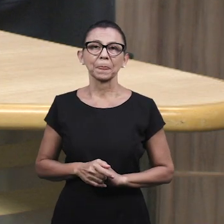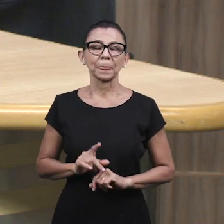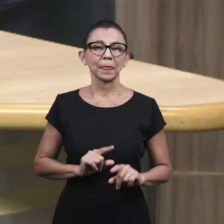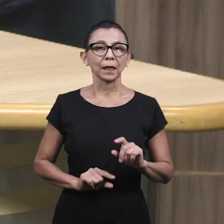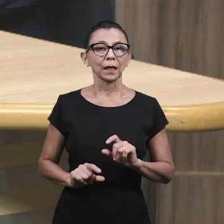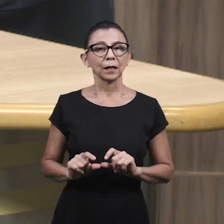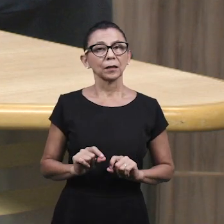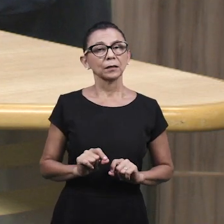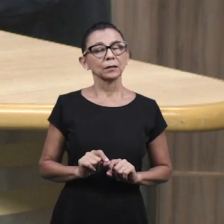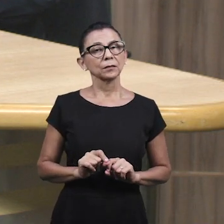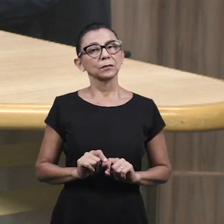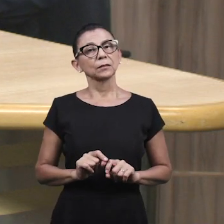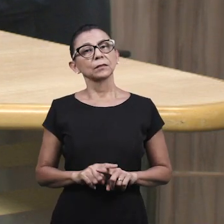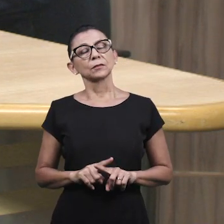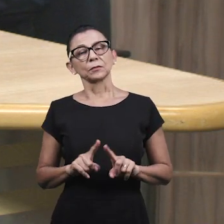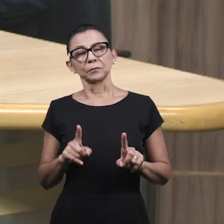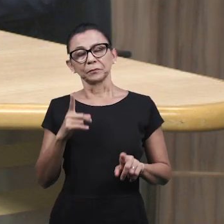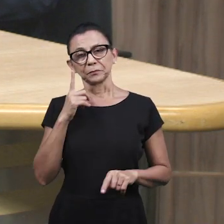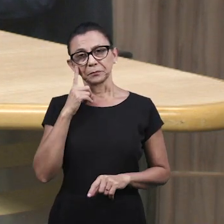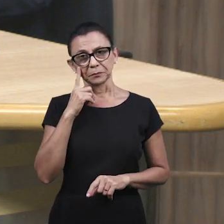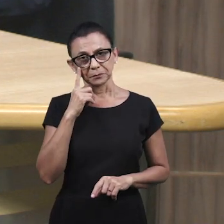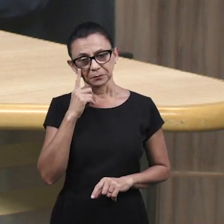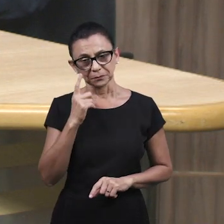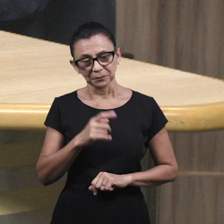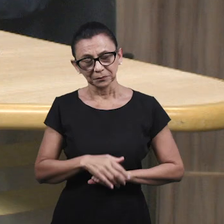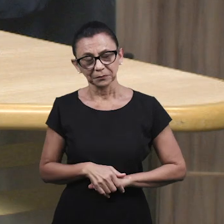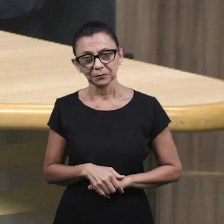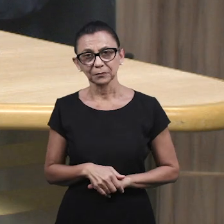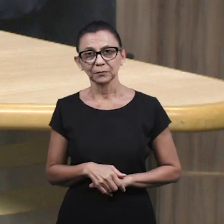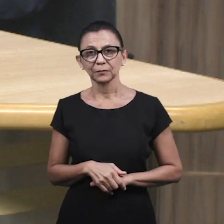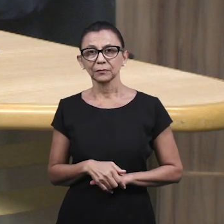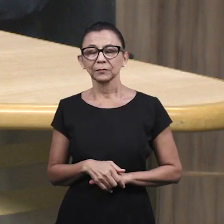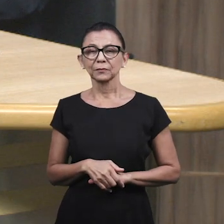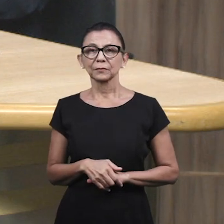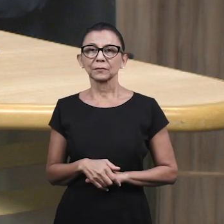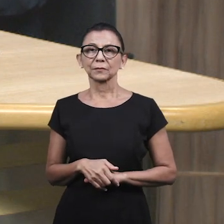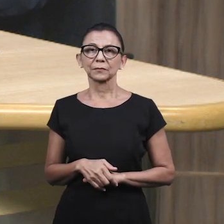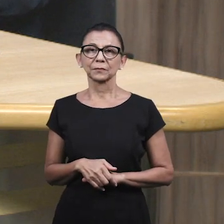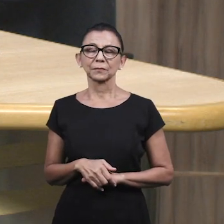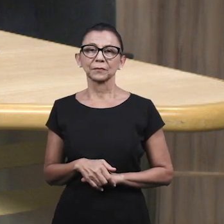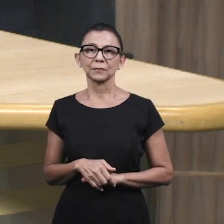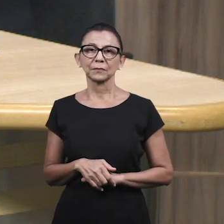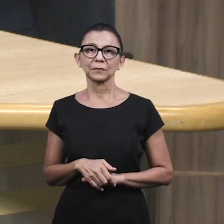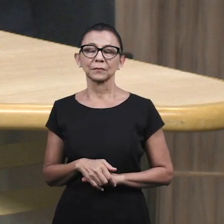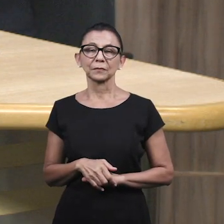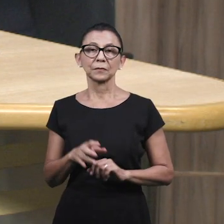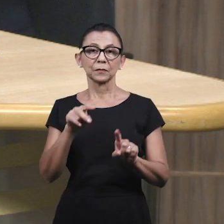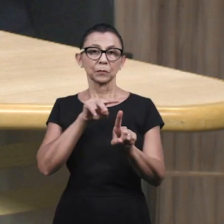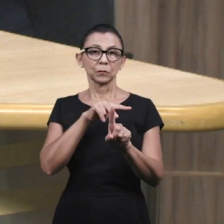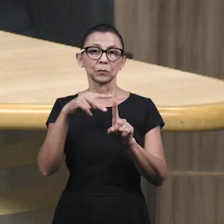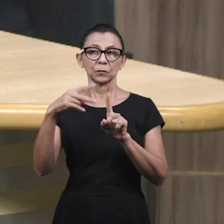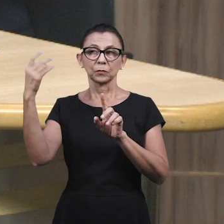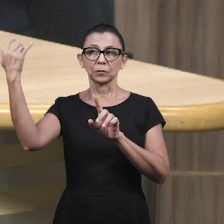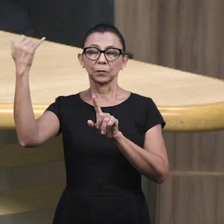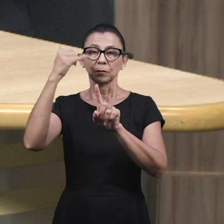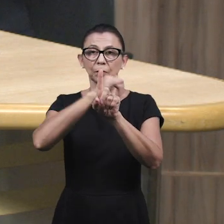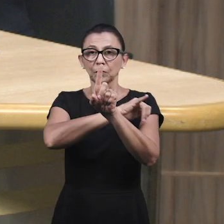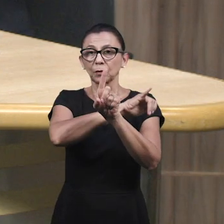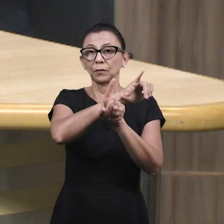os ídolos vieram. Olha só, profeticamente, Paulo está escrevendo